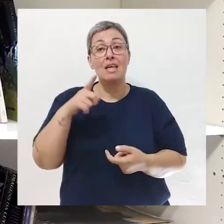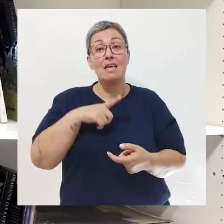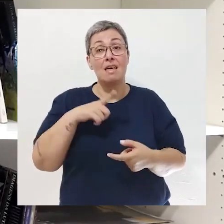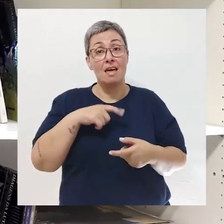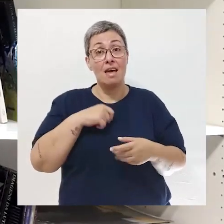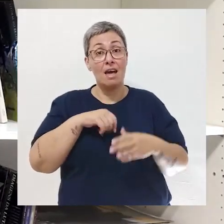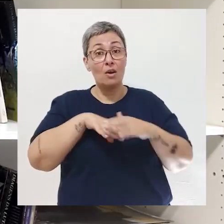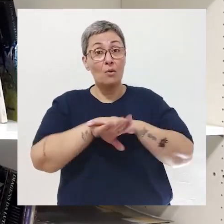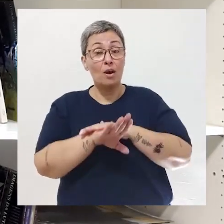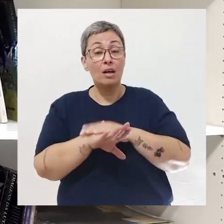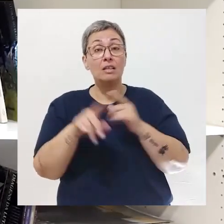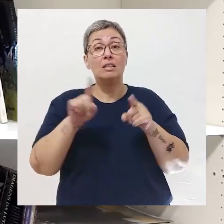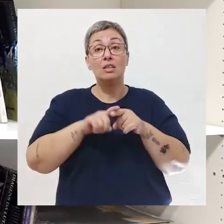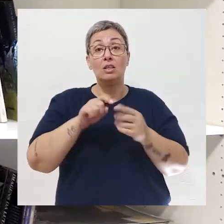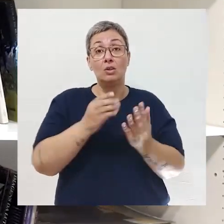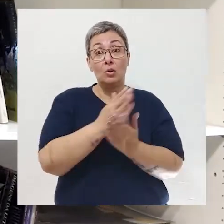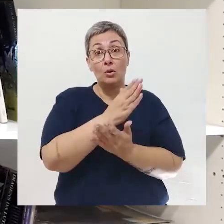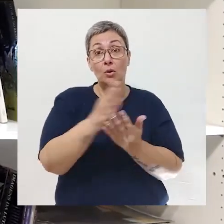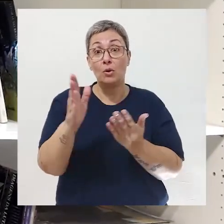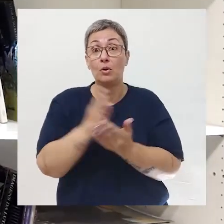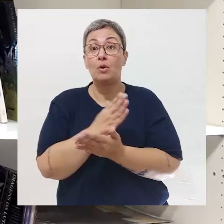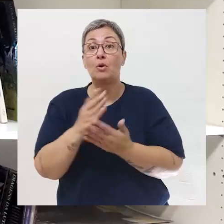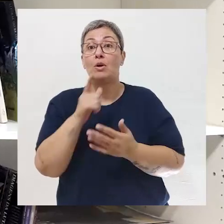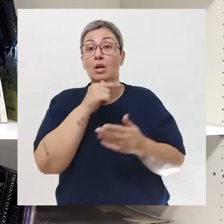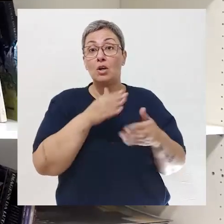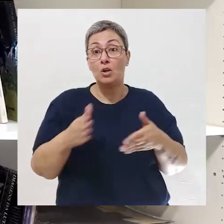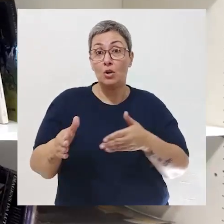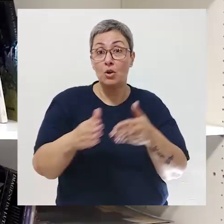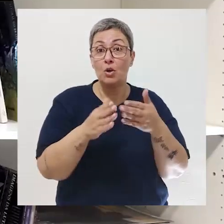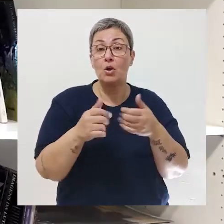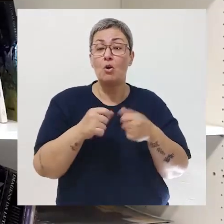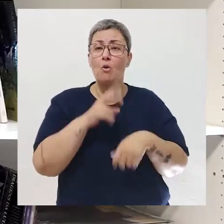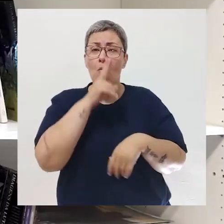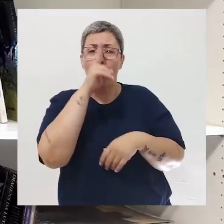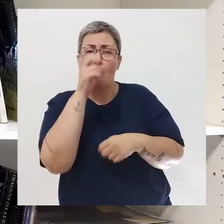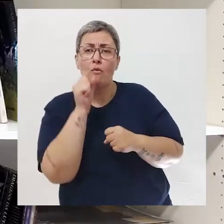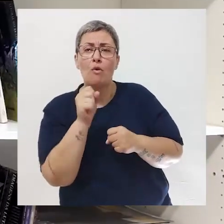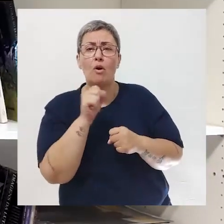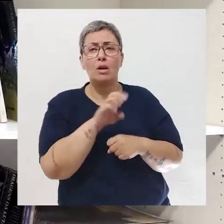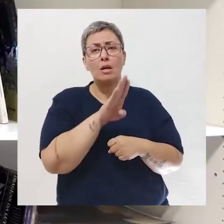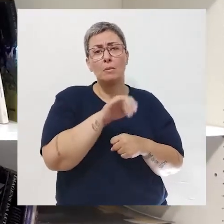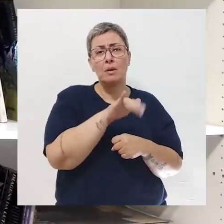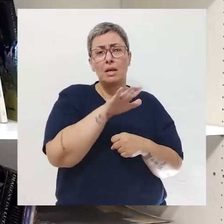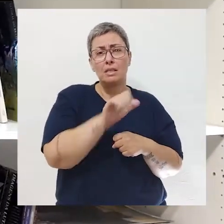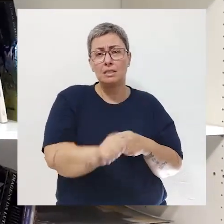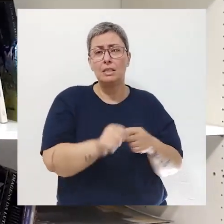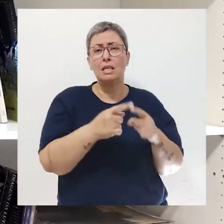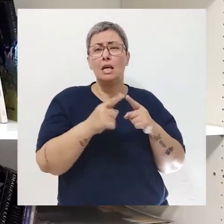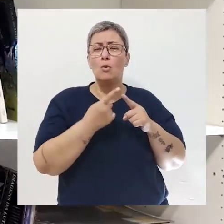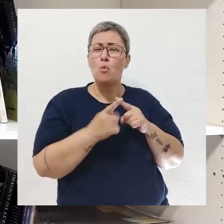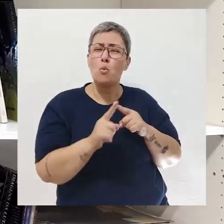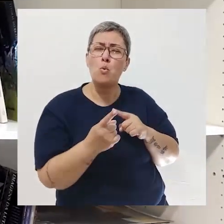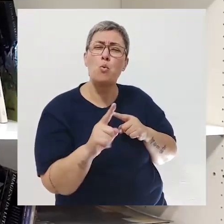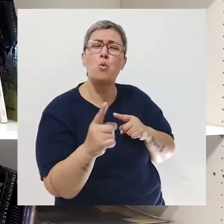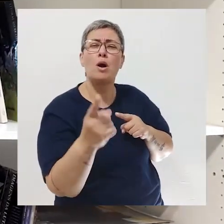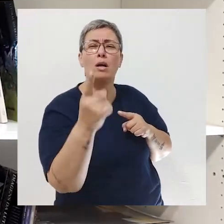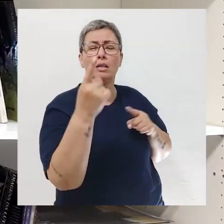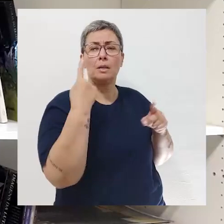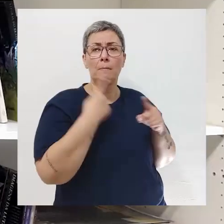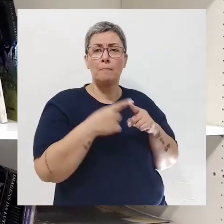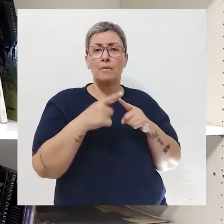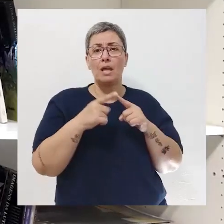Essas reservas estão distribuídas em rios caudalosos que compõem bacias hidrográficas de longas